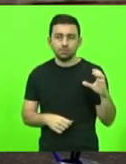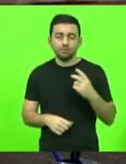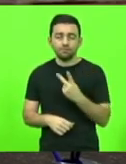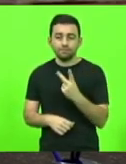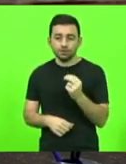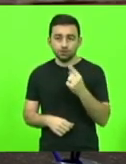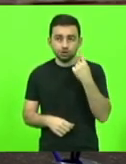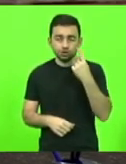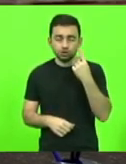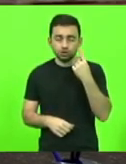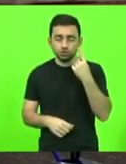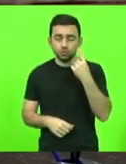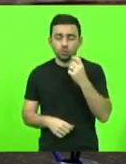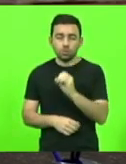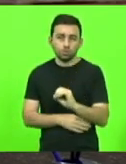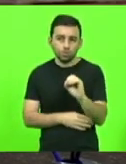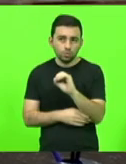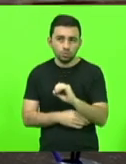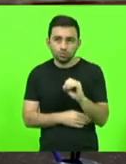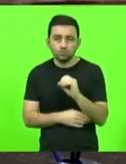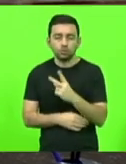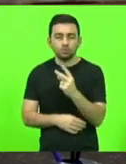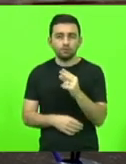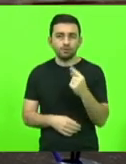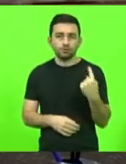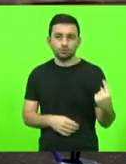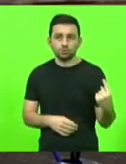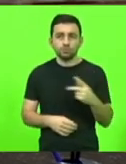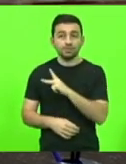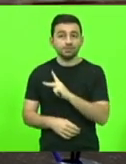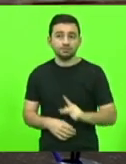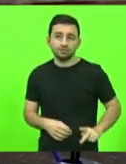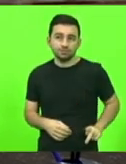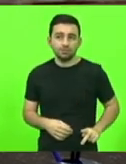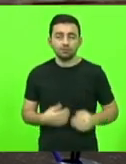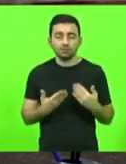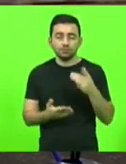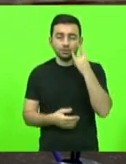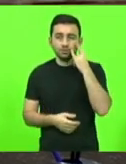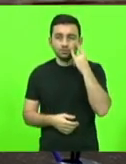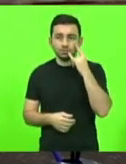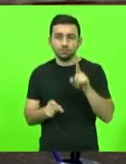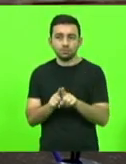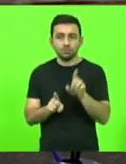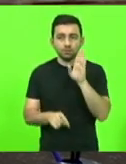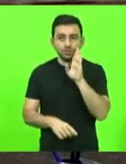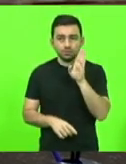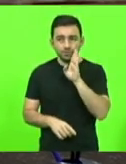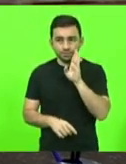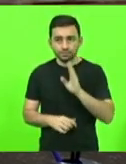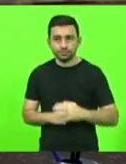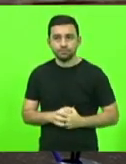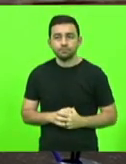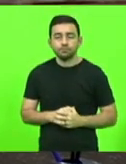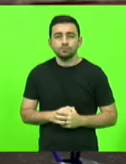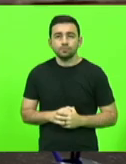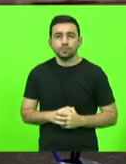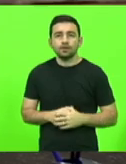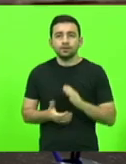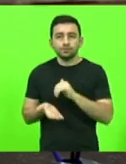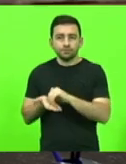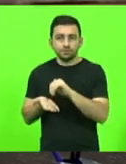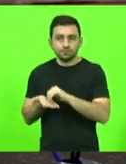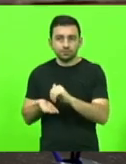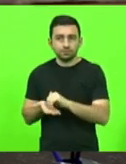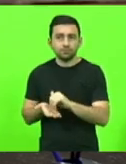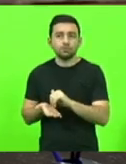2021. Presidência, deputados Mauro de Nadal, Nilso Berlanda. Secretarias,